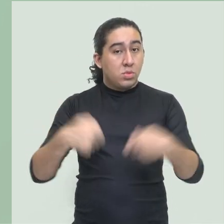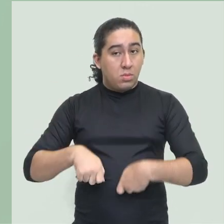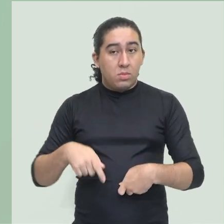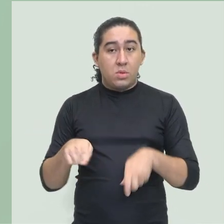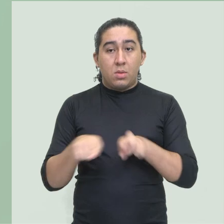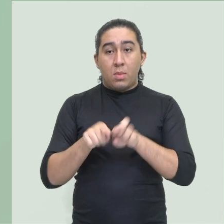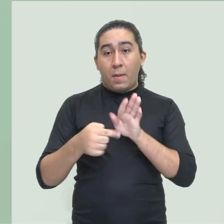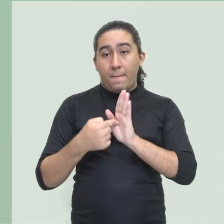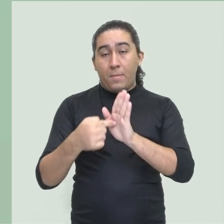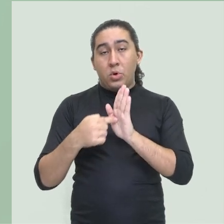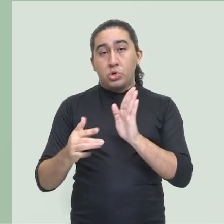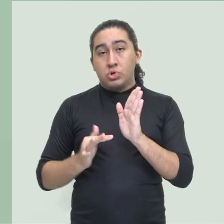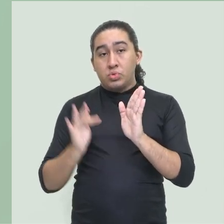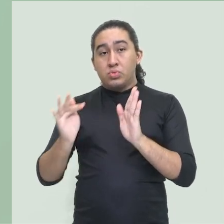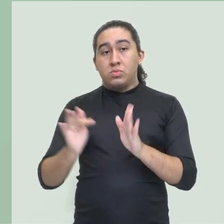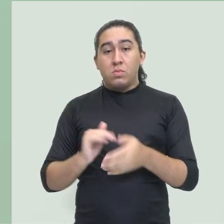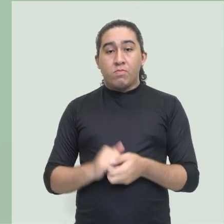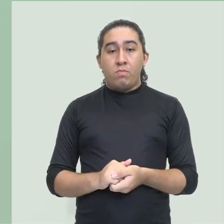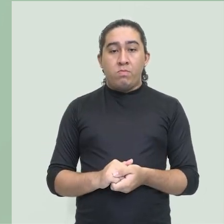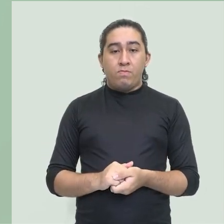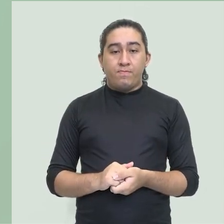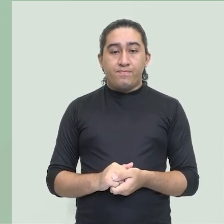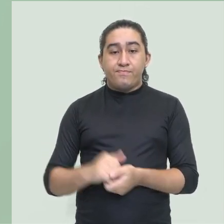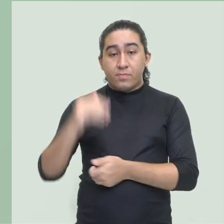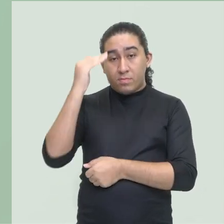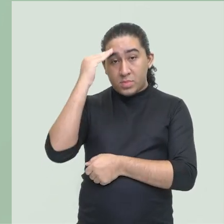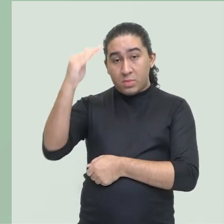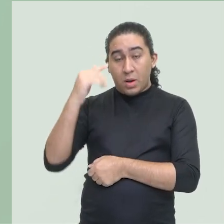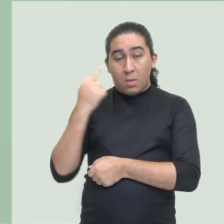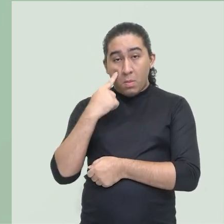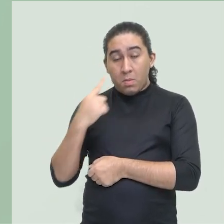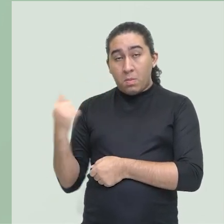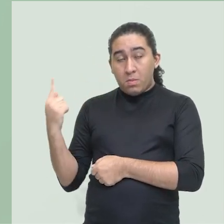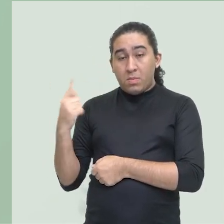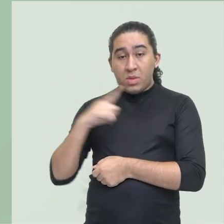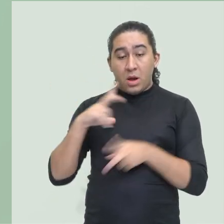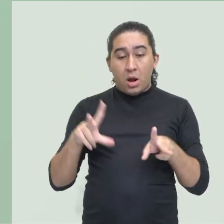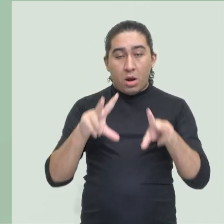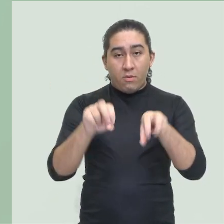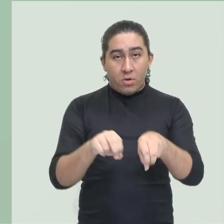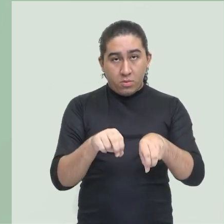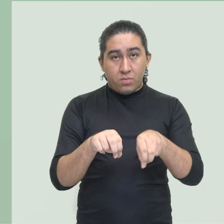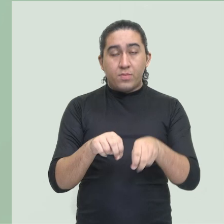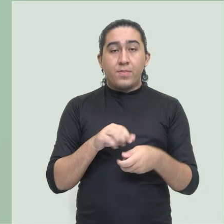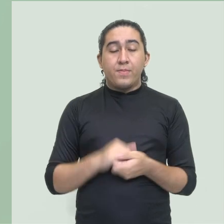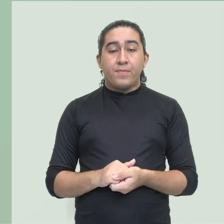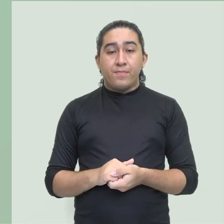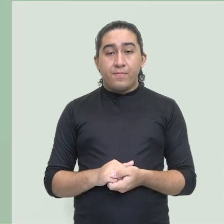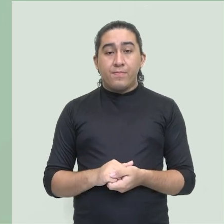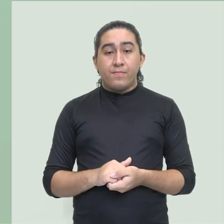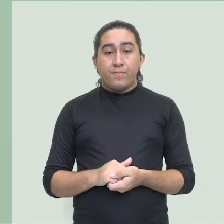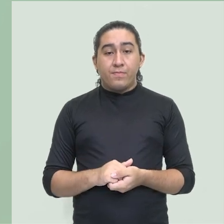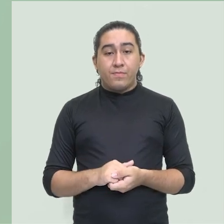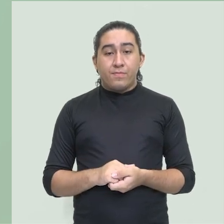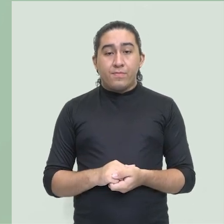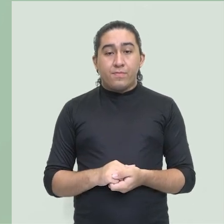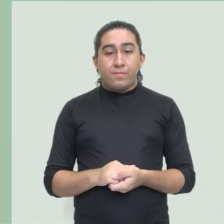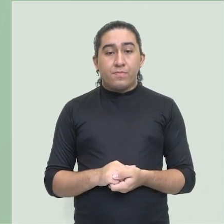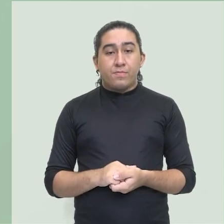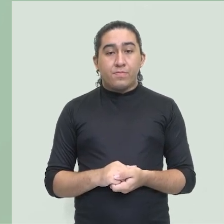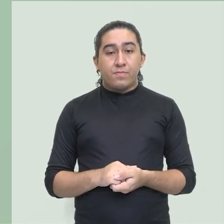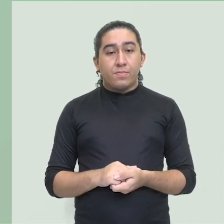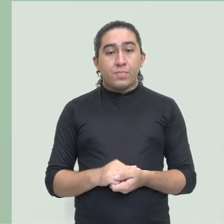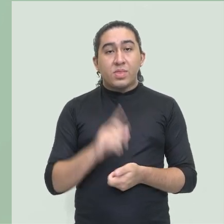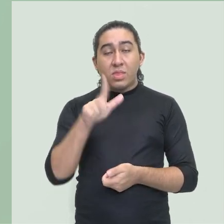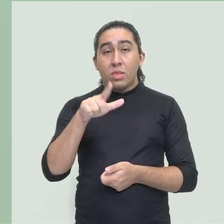que serão apresentados. E em destaque aqui no meio, nós temos aqui o gavião real, né, gavião real árpia, que